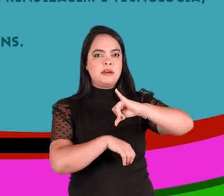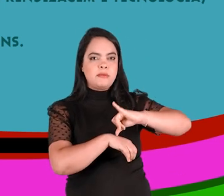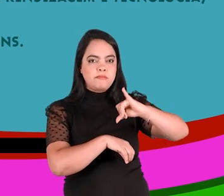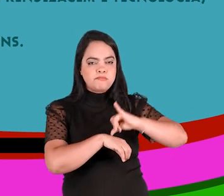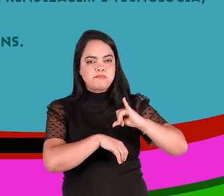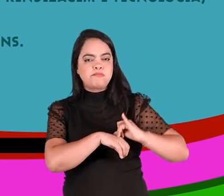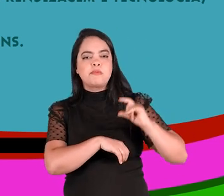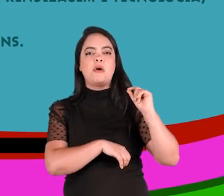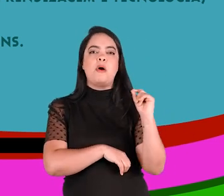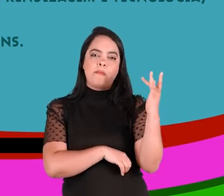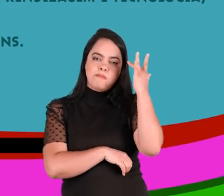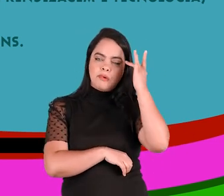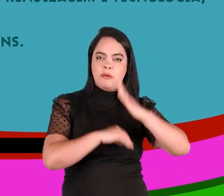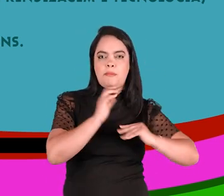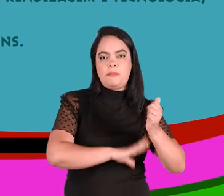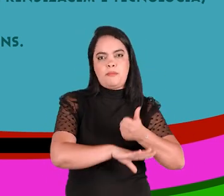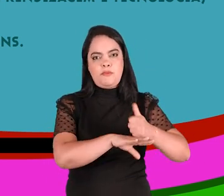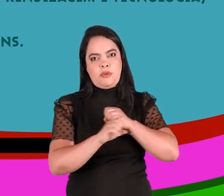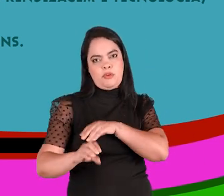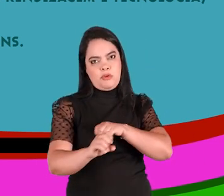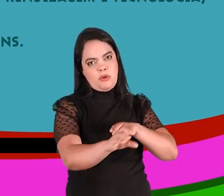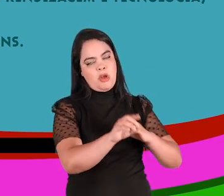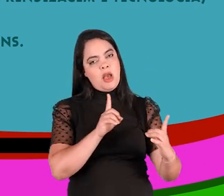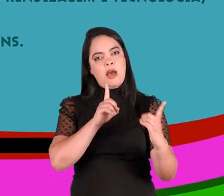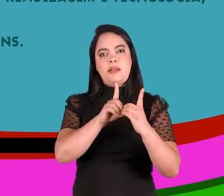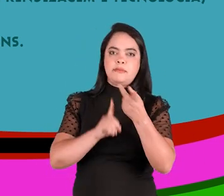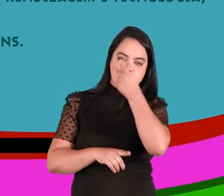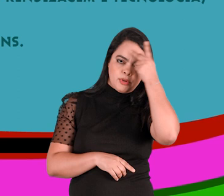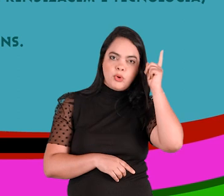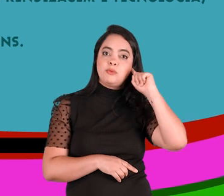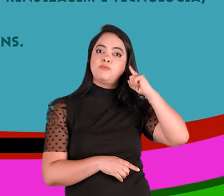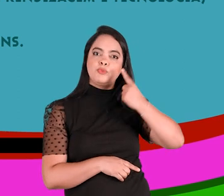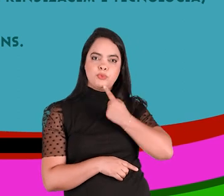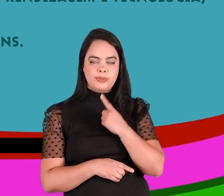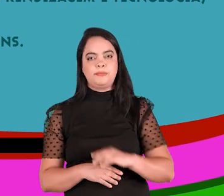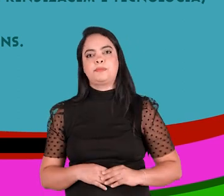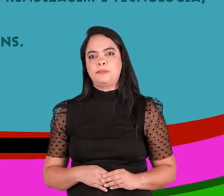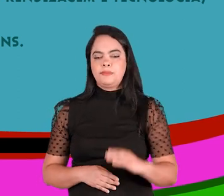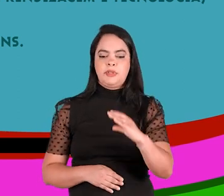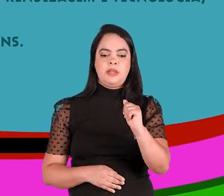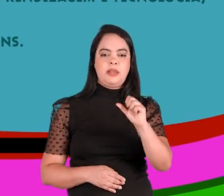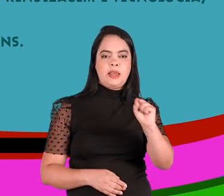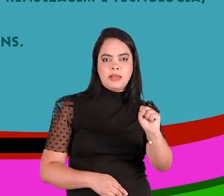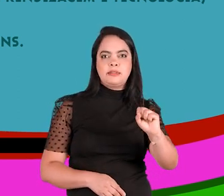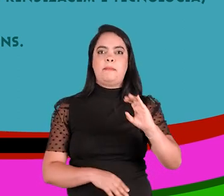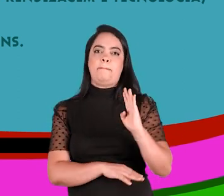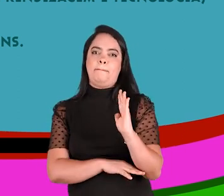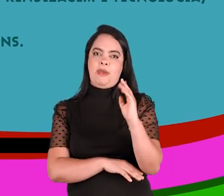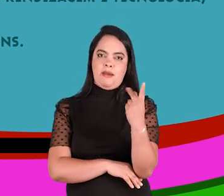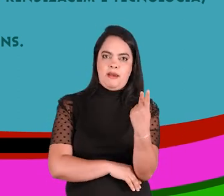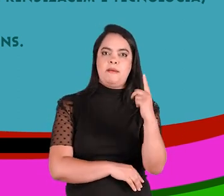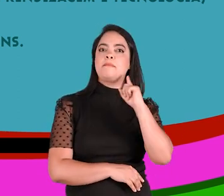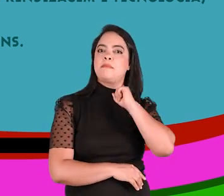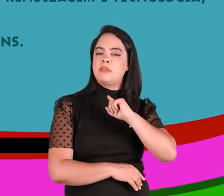Capacitação de Profissionais da Educação e Atendimento às Pessoas com Surdez. CAS-BHMG,